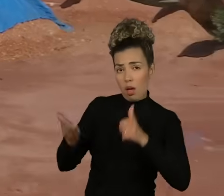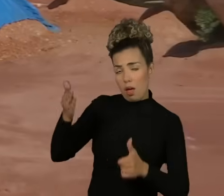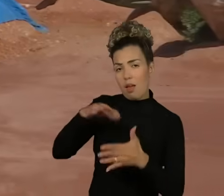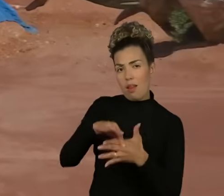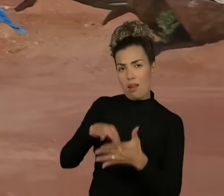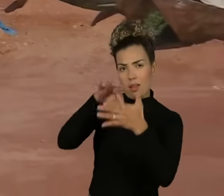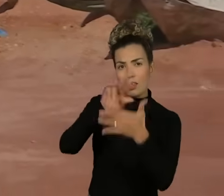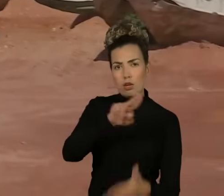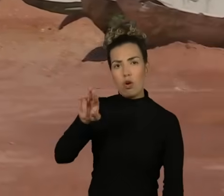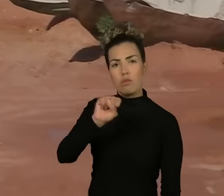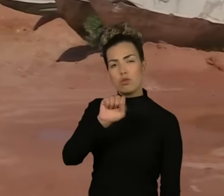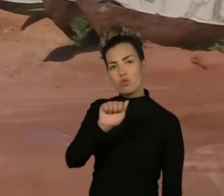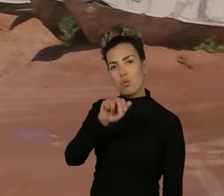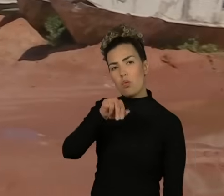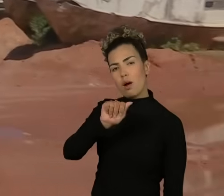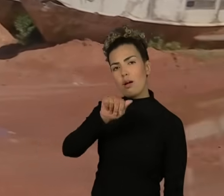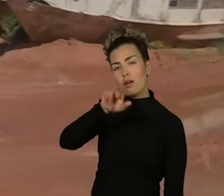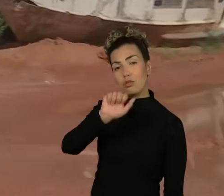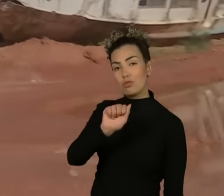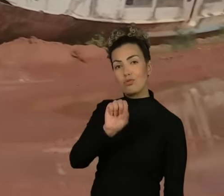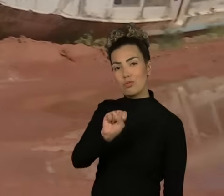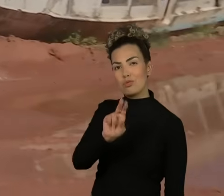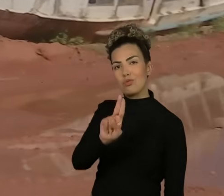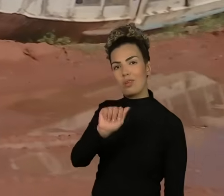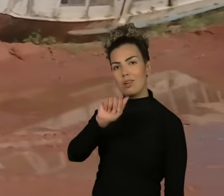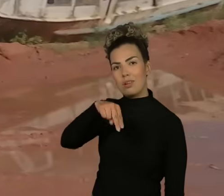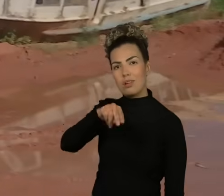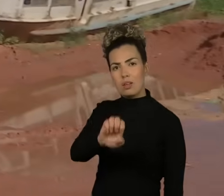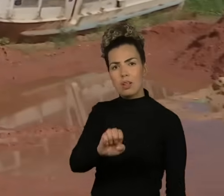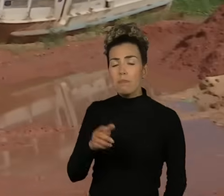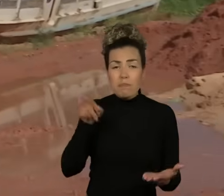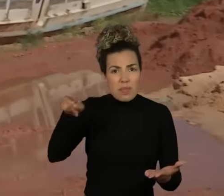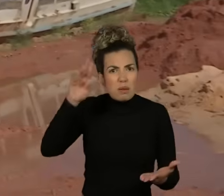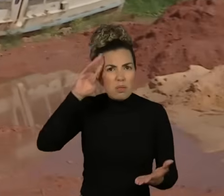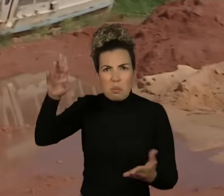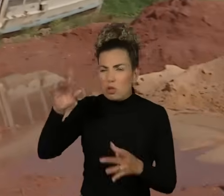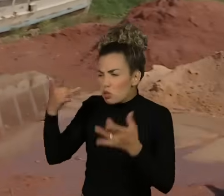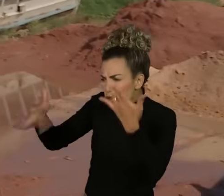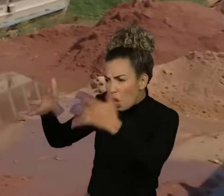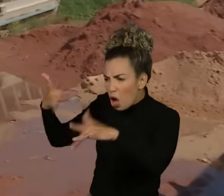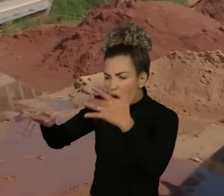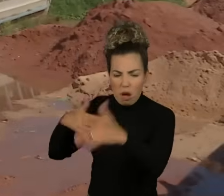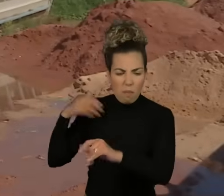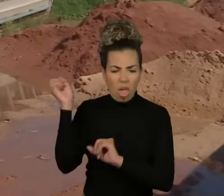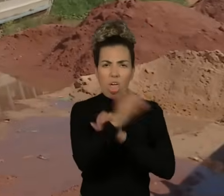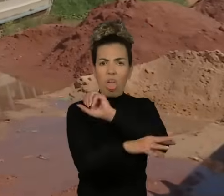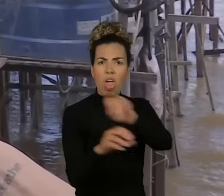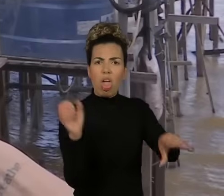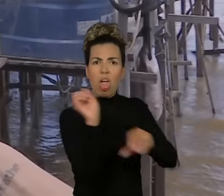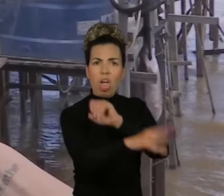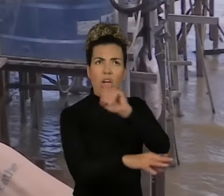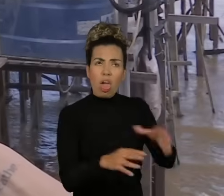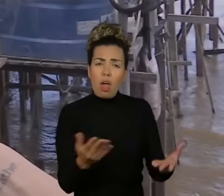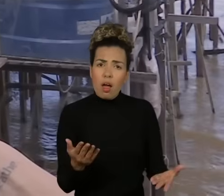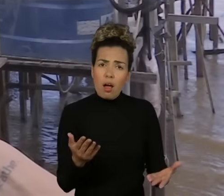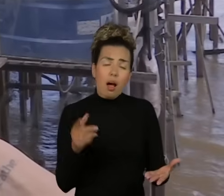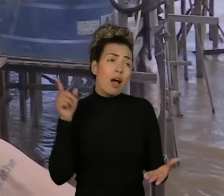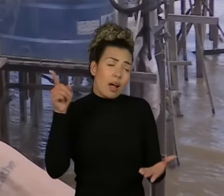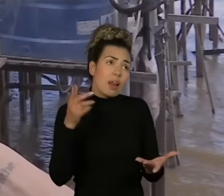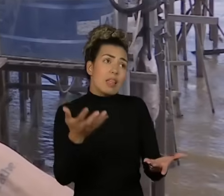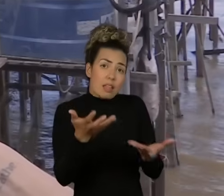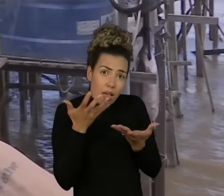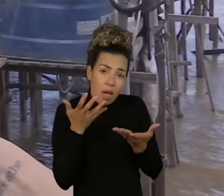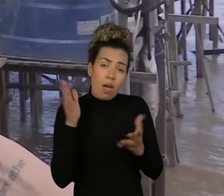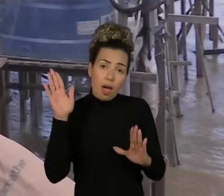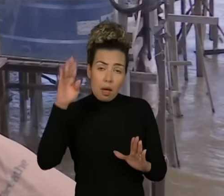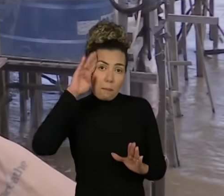jogando a lama, o rejeito todo na comunidade e agora eles querem construir uma estação de tratamento de esgoto da DOCA,